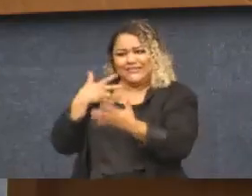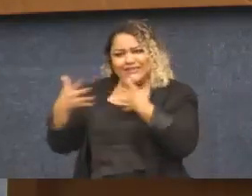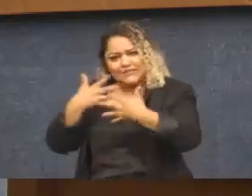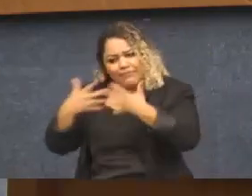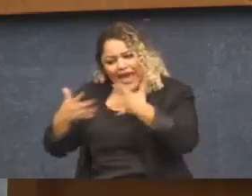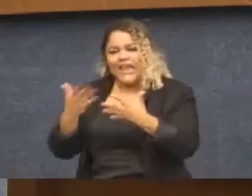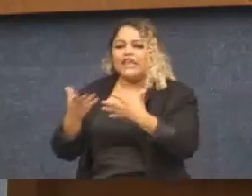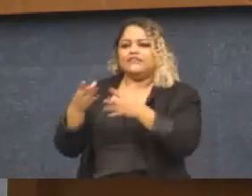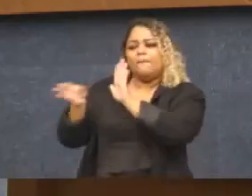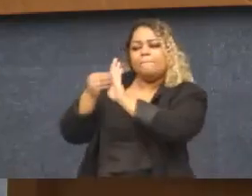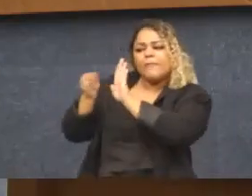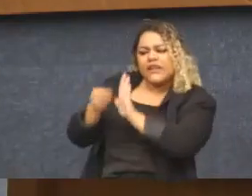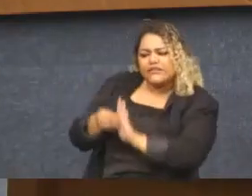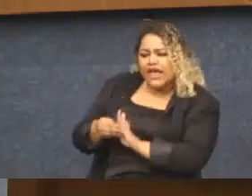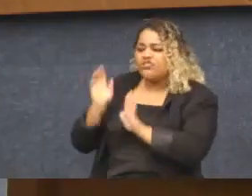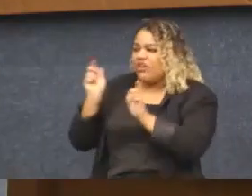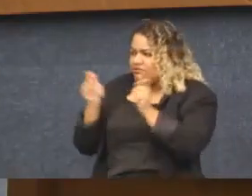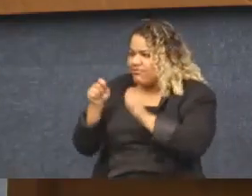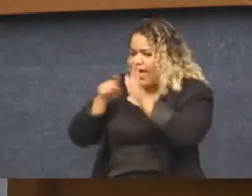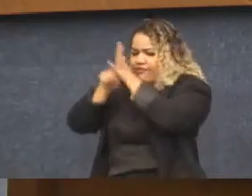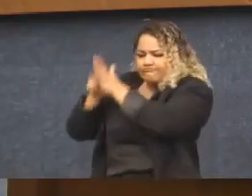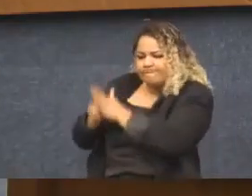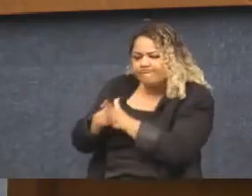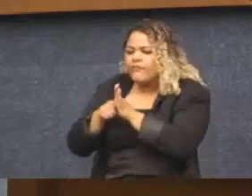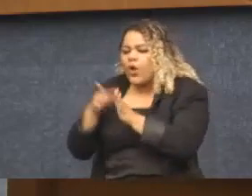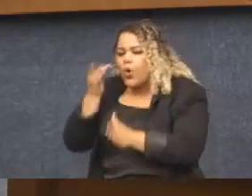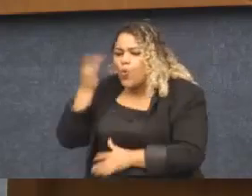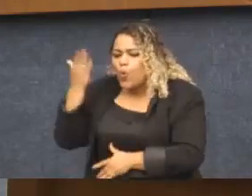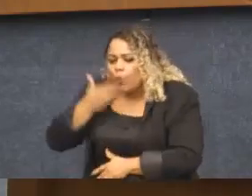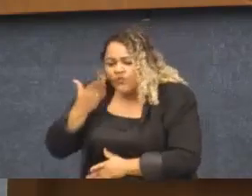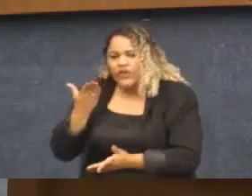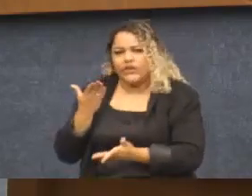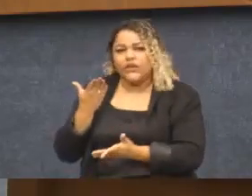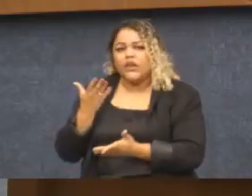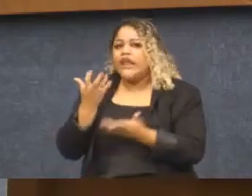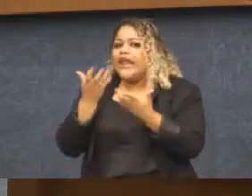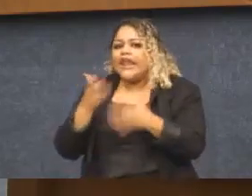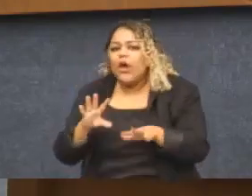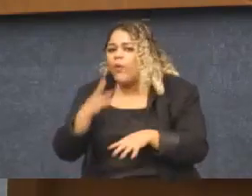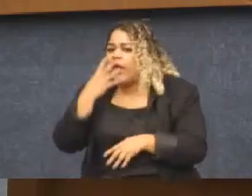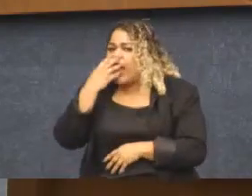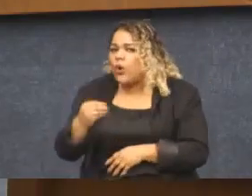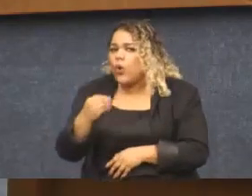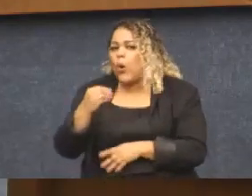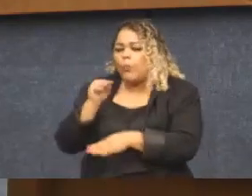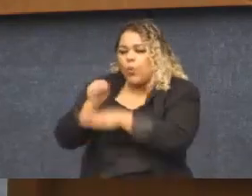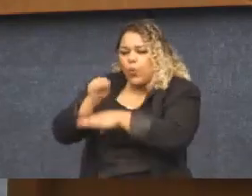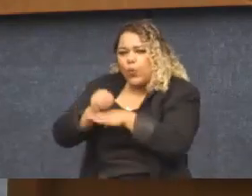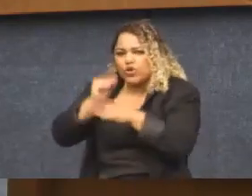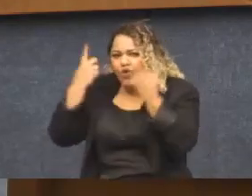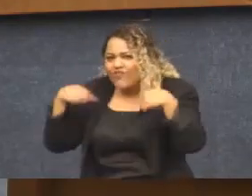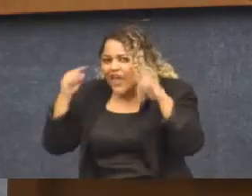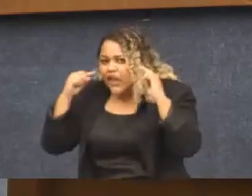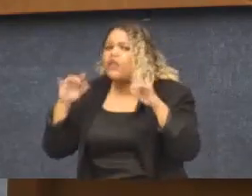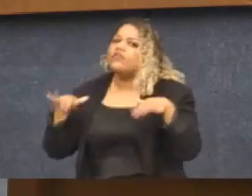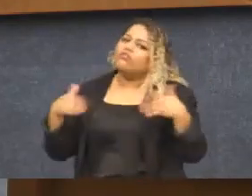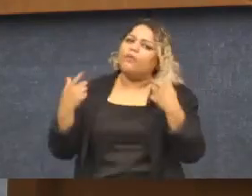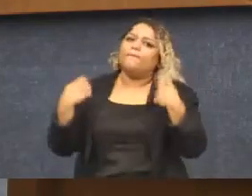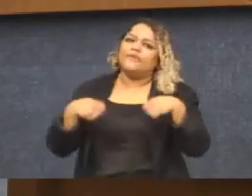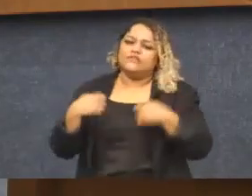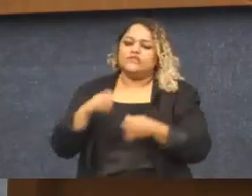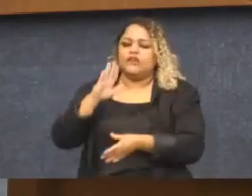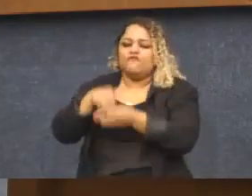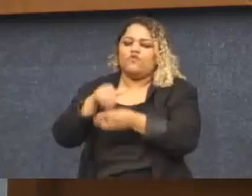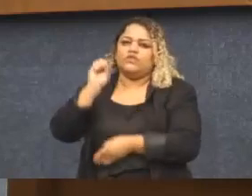possa ser auditada, se a gente não quer o lobo cuidando das ovelhas, nós precisamos votar sim agora, manter